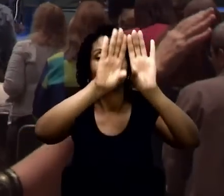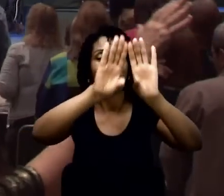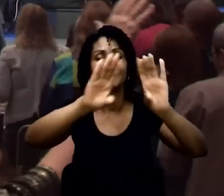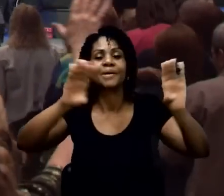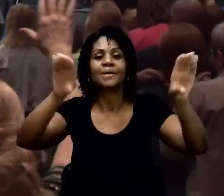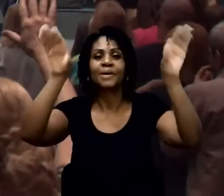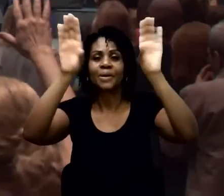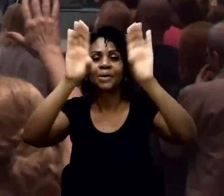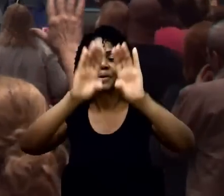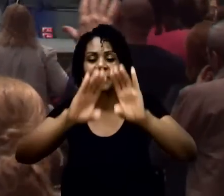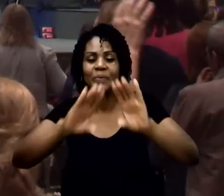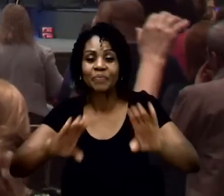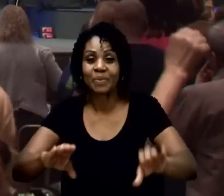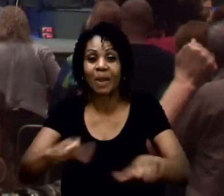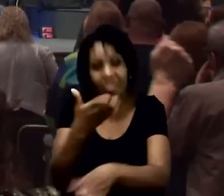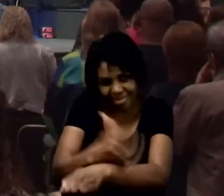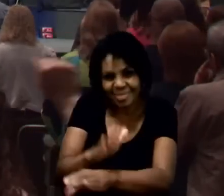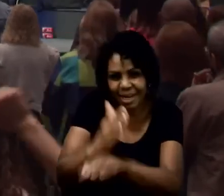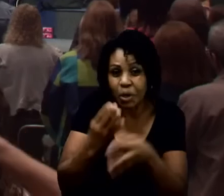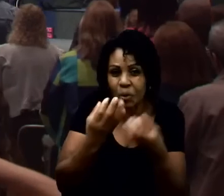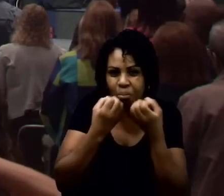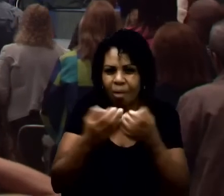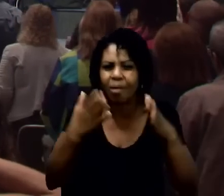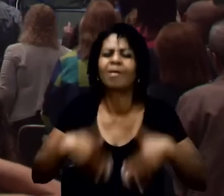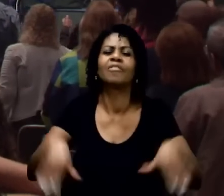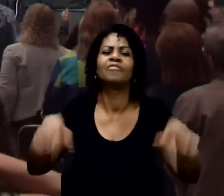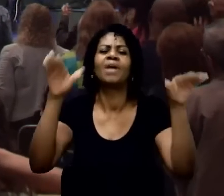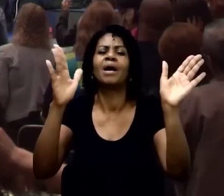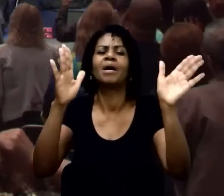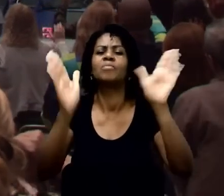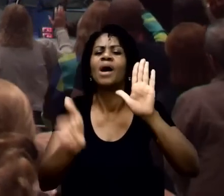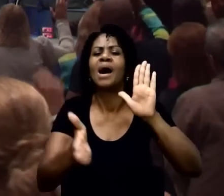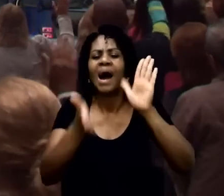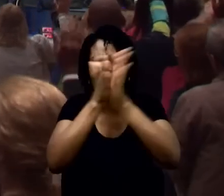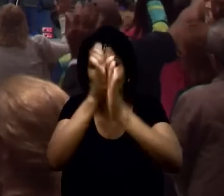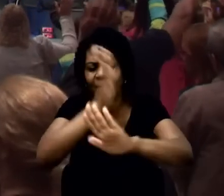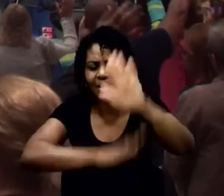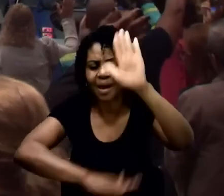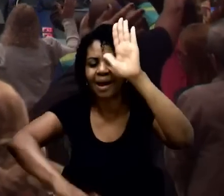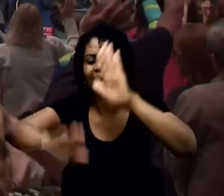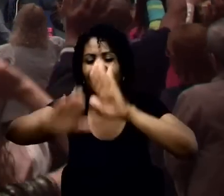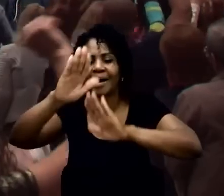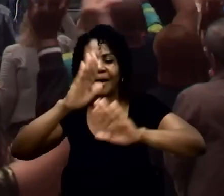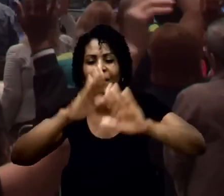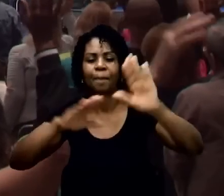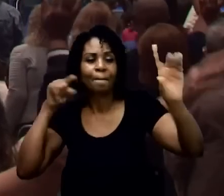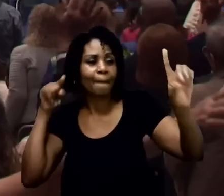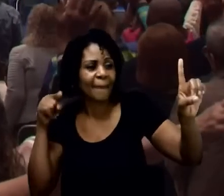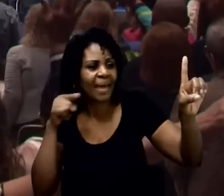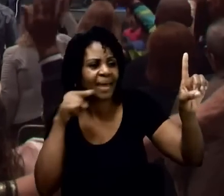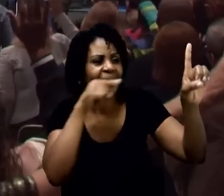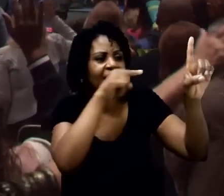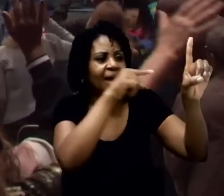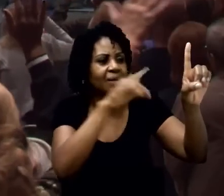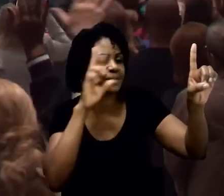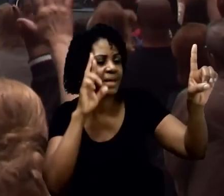O ensaio foi bom. Agora levanta tua mão e adora. Ele é o senhor. Ele é o senhor.